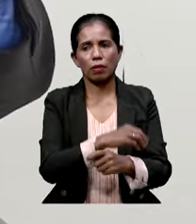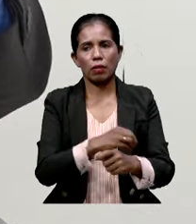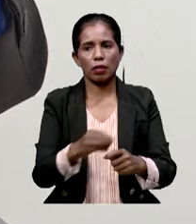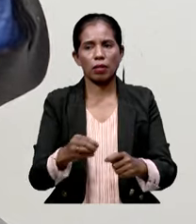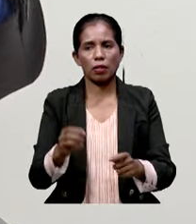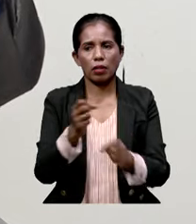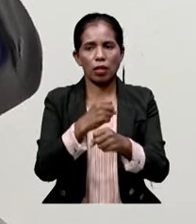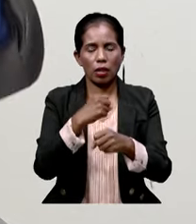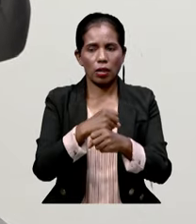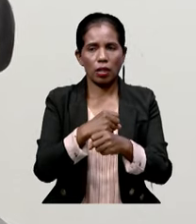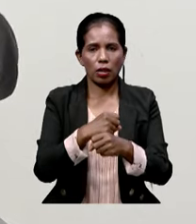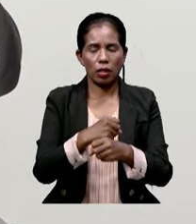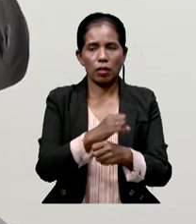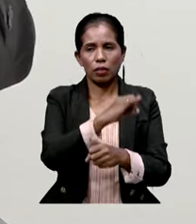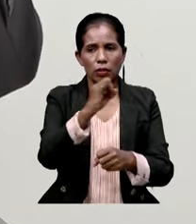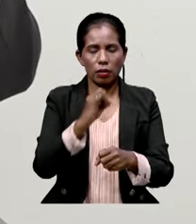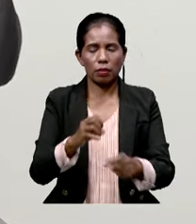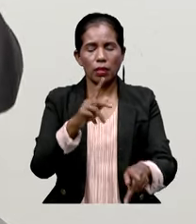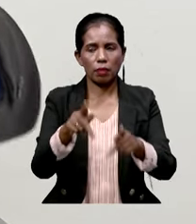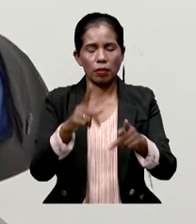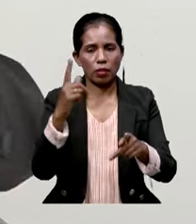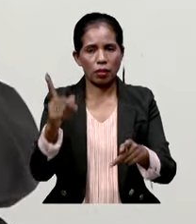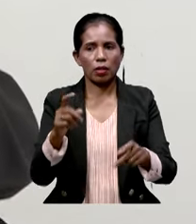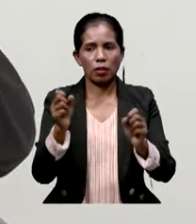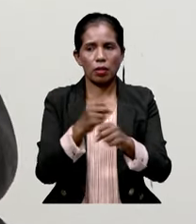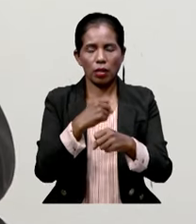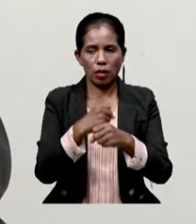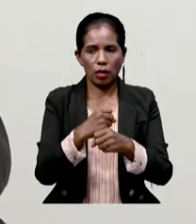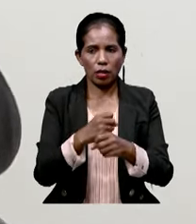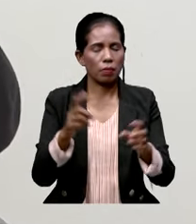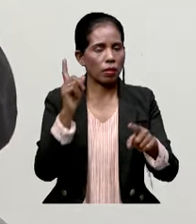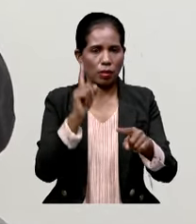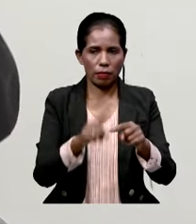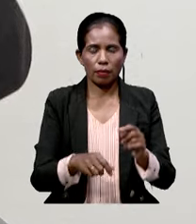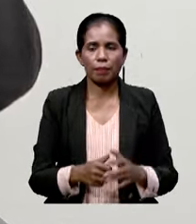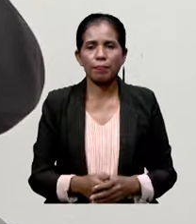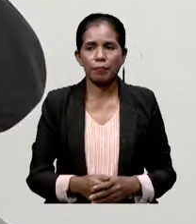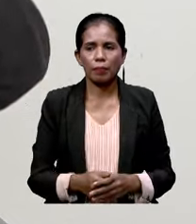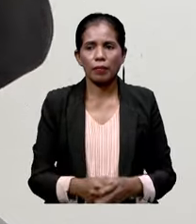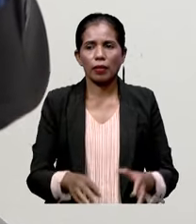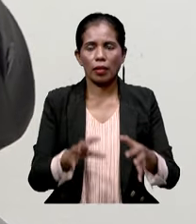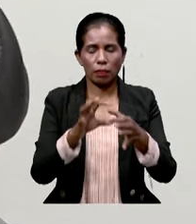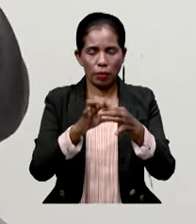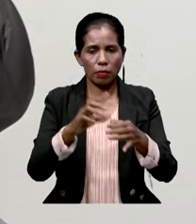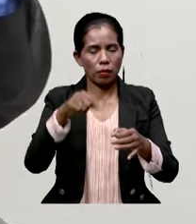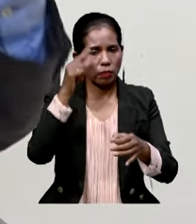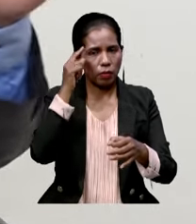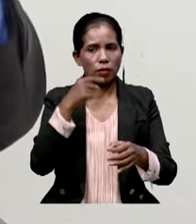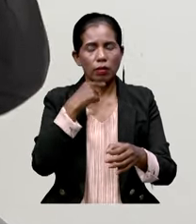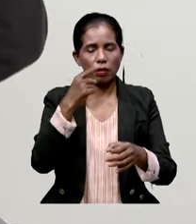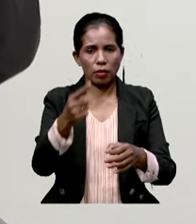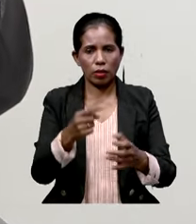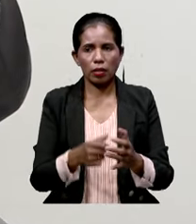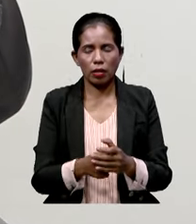tem que bajar ou entrar entrevista ou é mais da né, e da né, mas tem que né, nem mais clavele. Mas se mesmo o governo não for orientação, ba